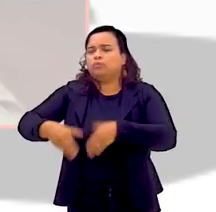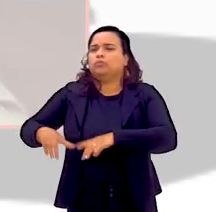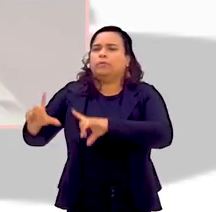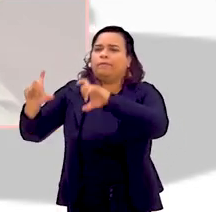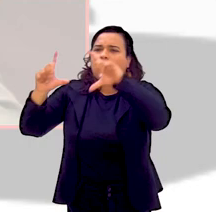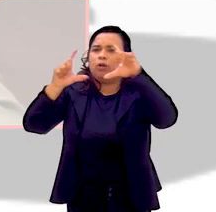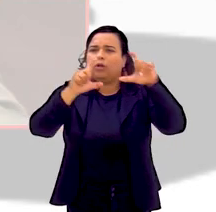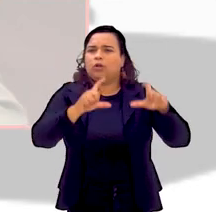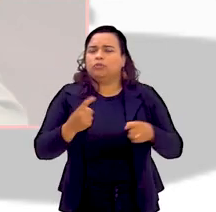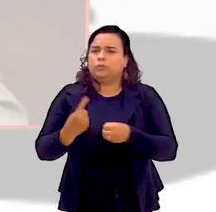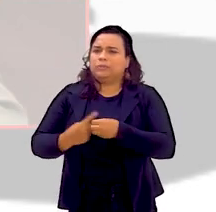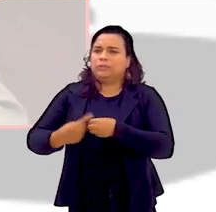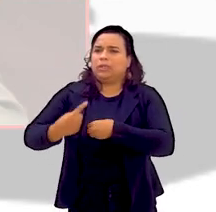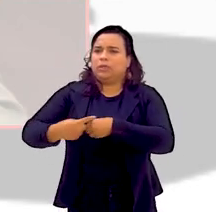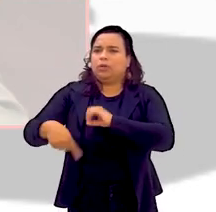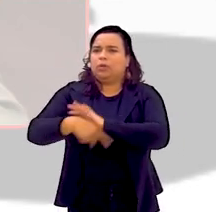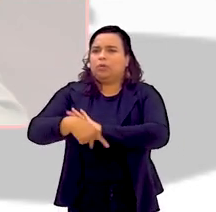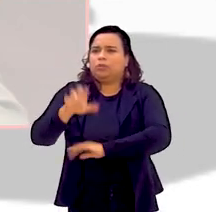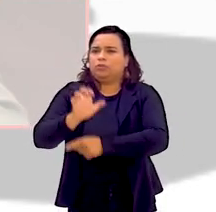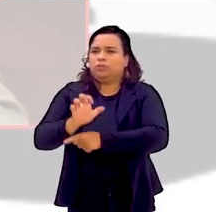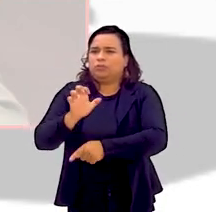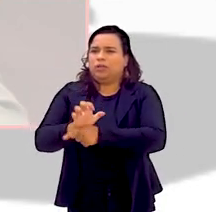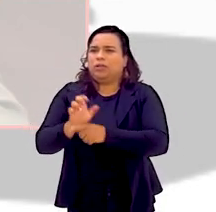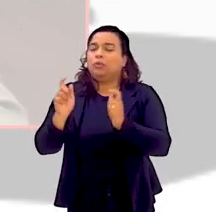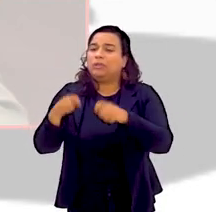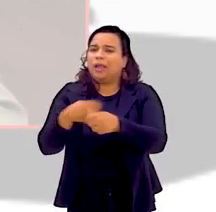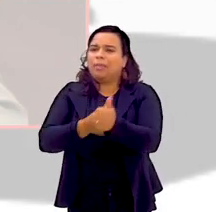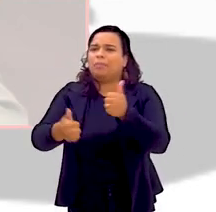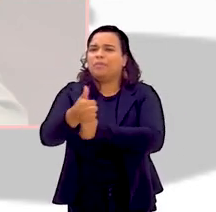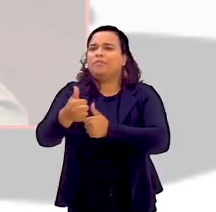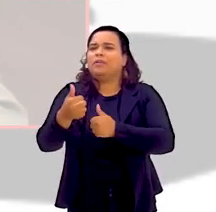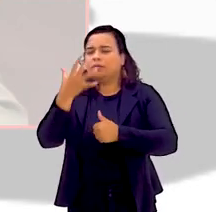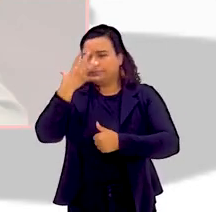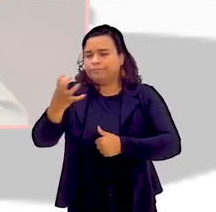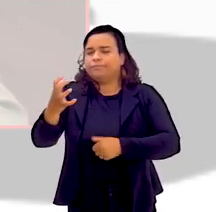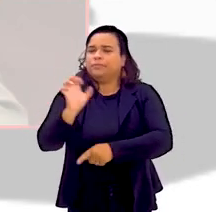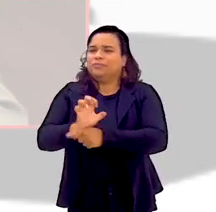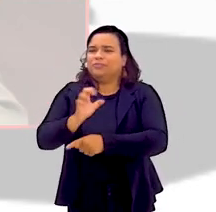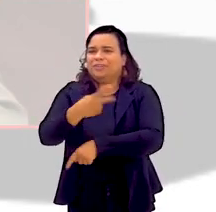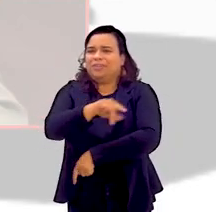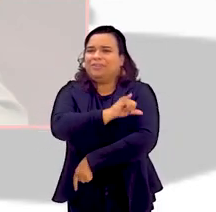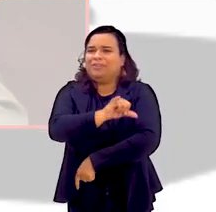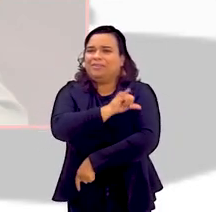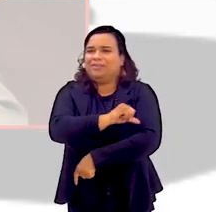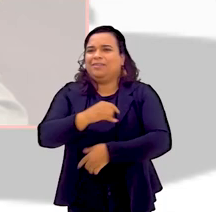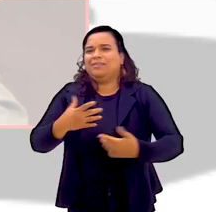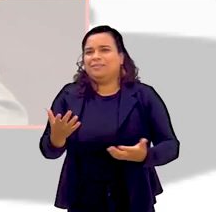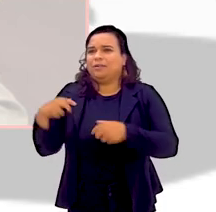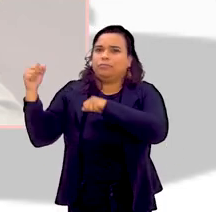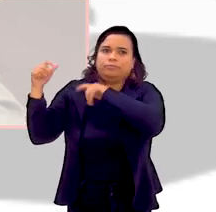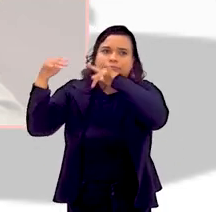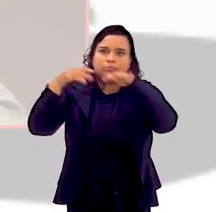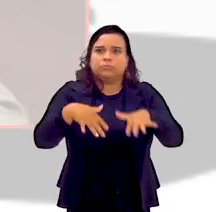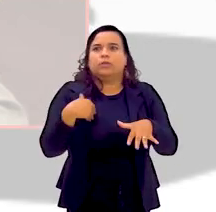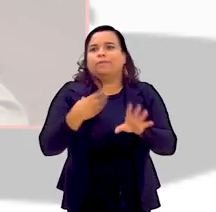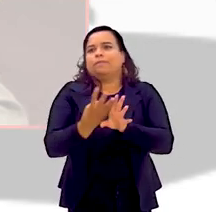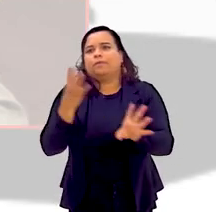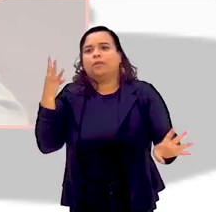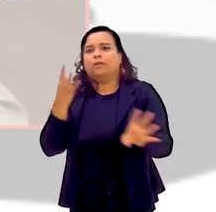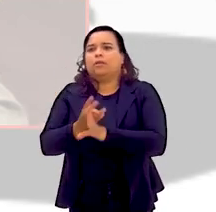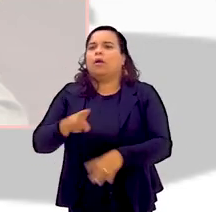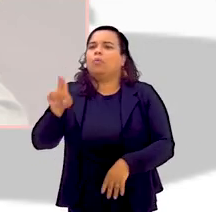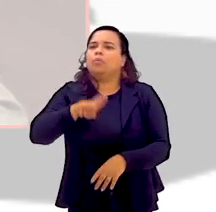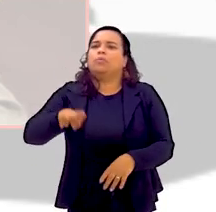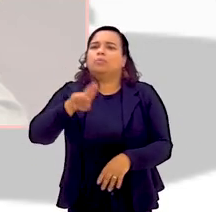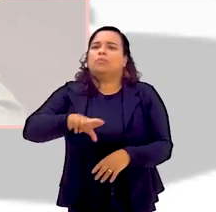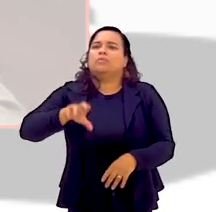fotografia do interior do estado, que privilegia nossos atrativos de todo o estado, para que deve estar entrando numa fila de